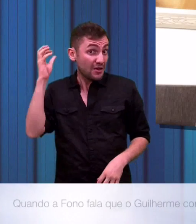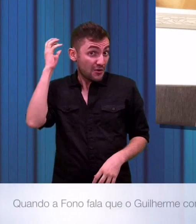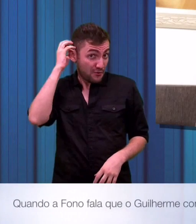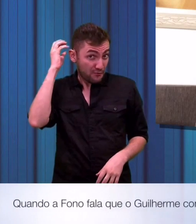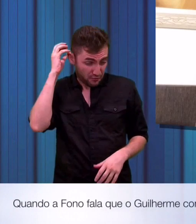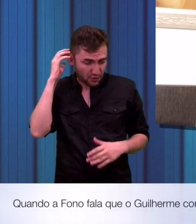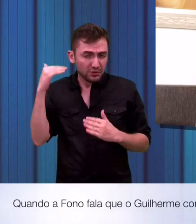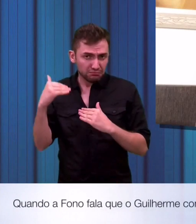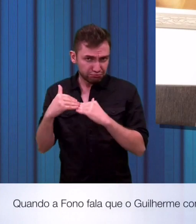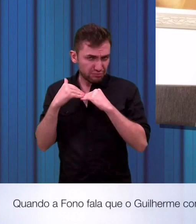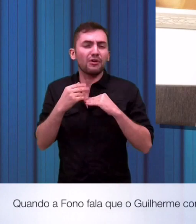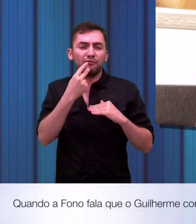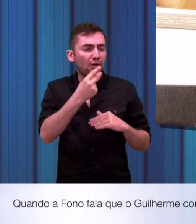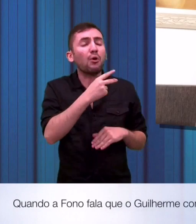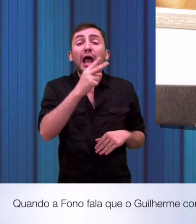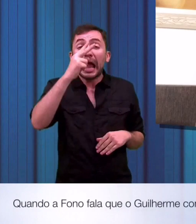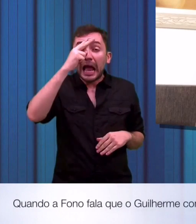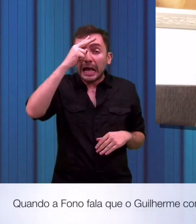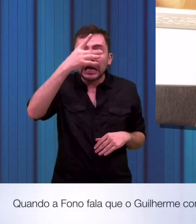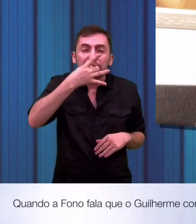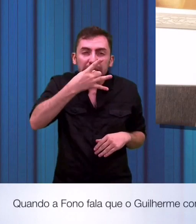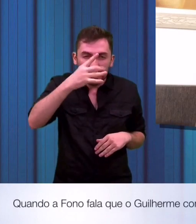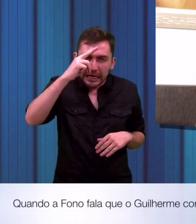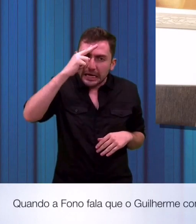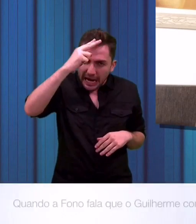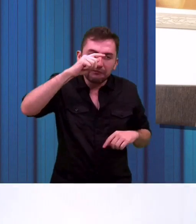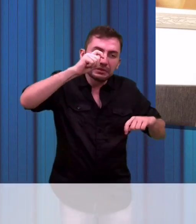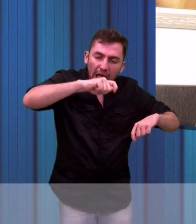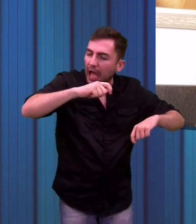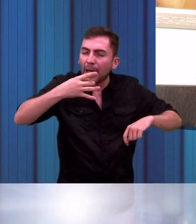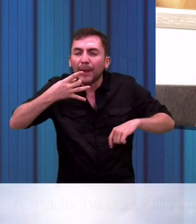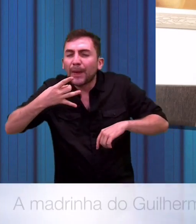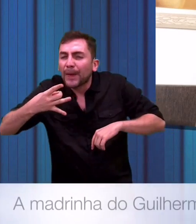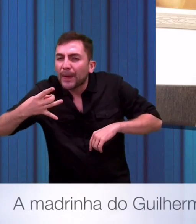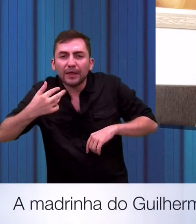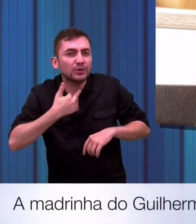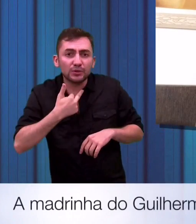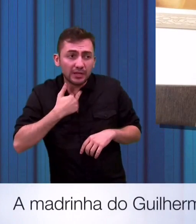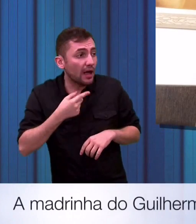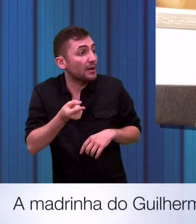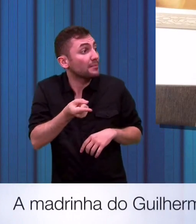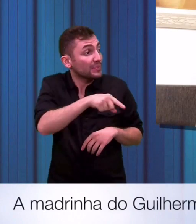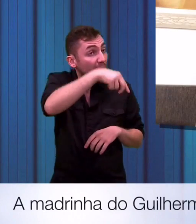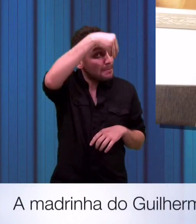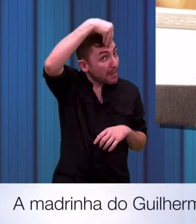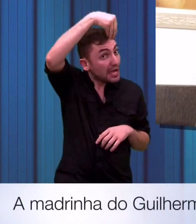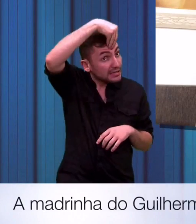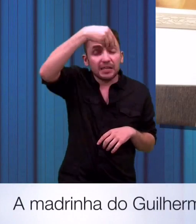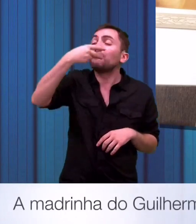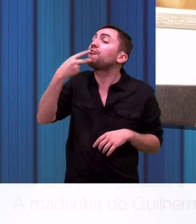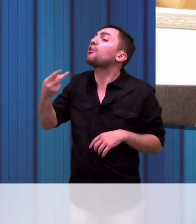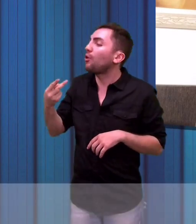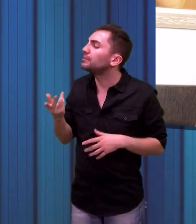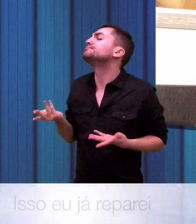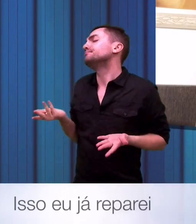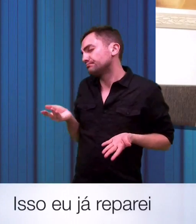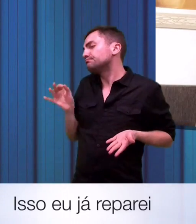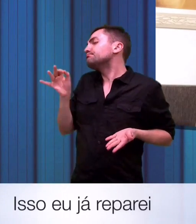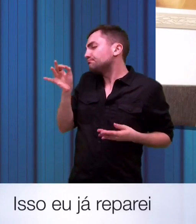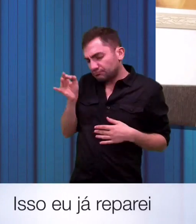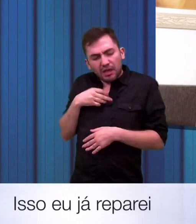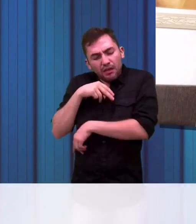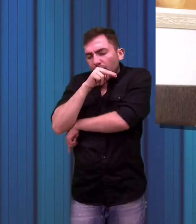Quando a fono fala que o Guilherme conseguia ouvir bem os graves e não muito bem os agudos, a madrinha do Guilherme vira para a fono e